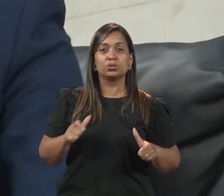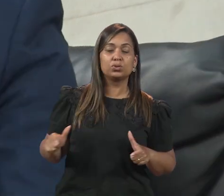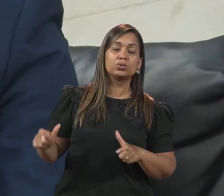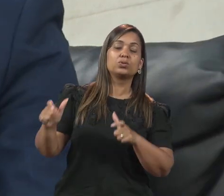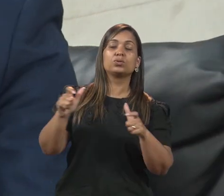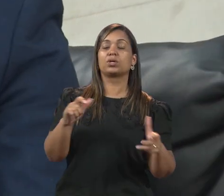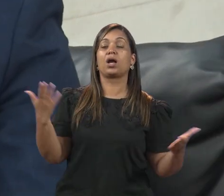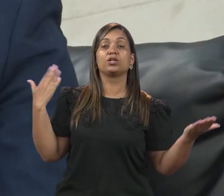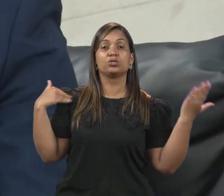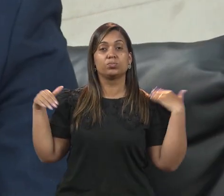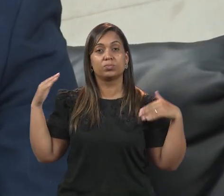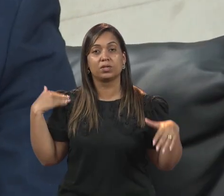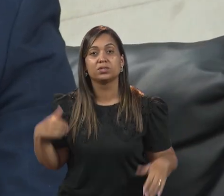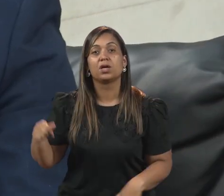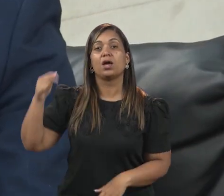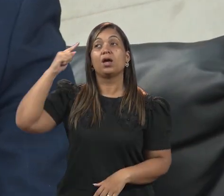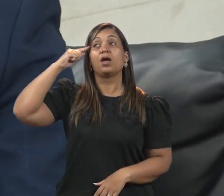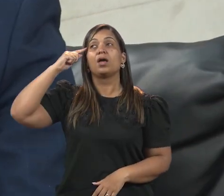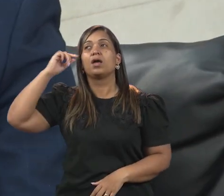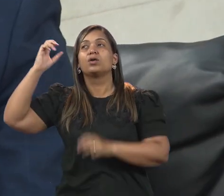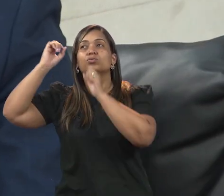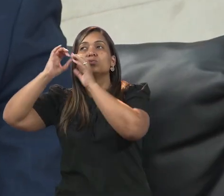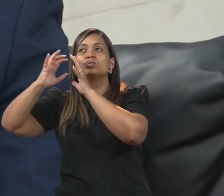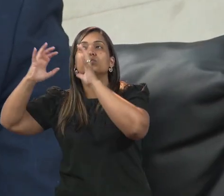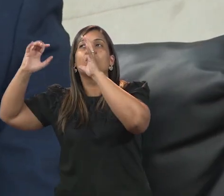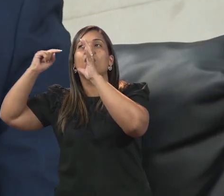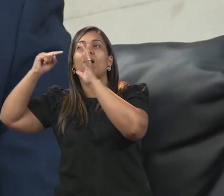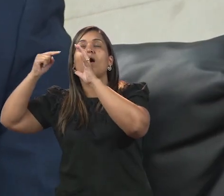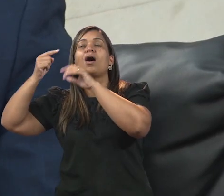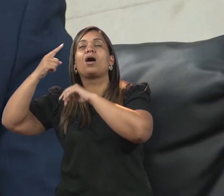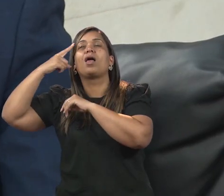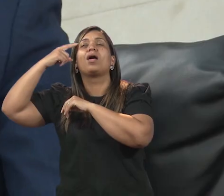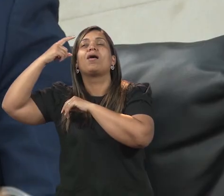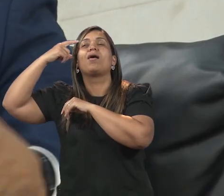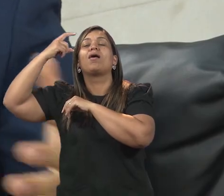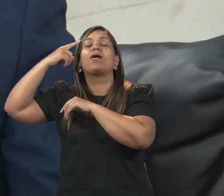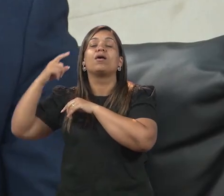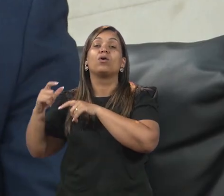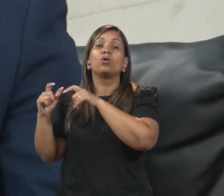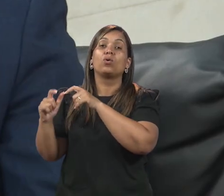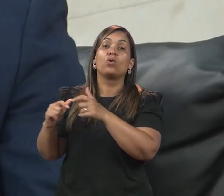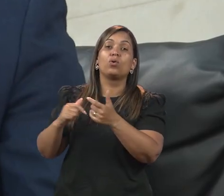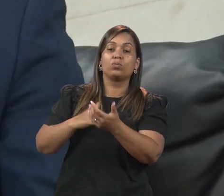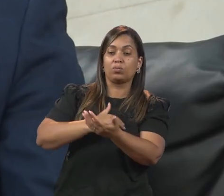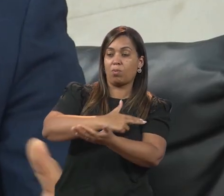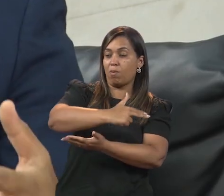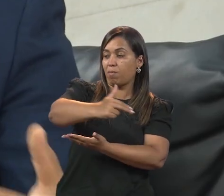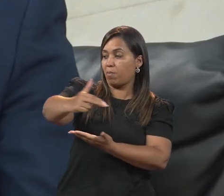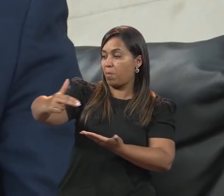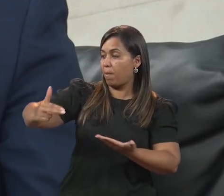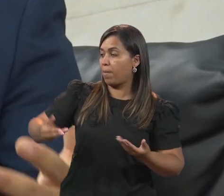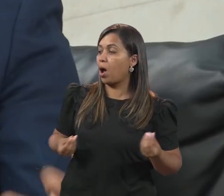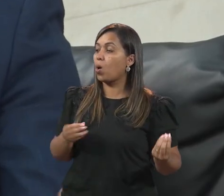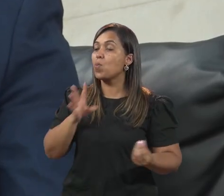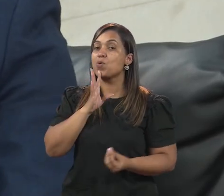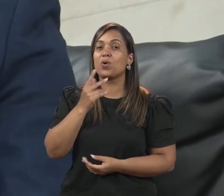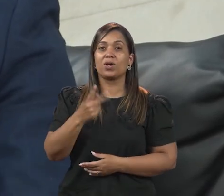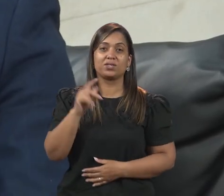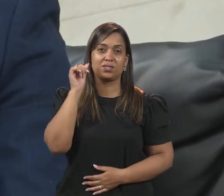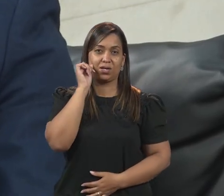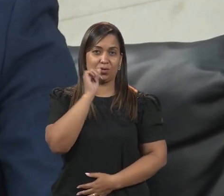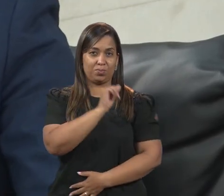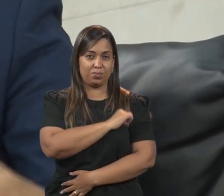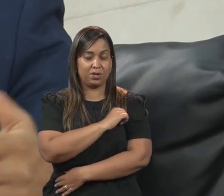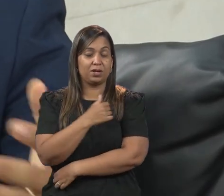nossa cidade. Era um sonho que eu tinha, né, de criarmos um mapa de como conhecer a cidade de São José